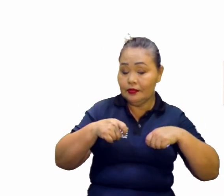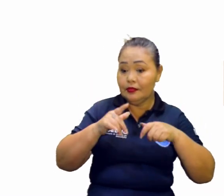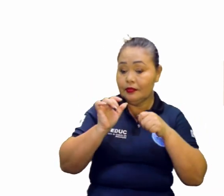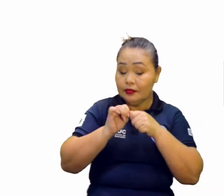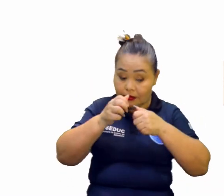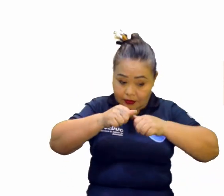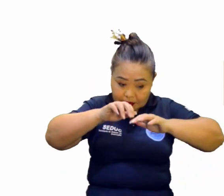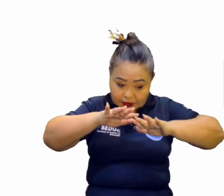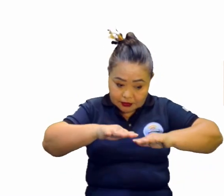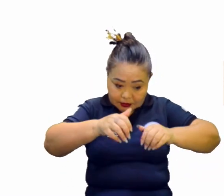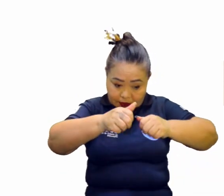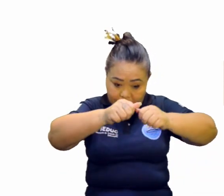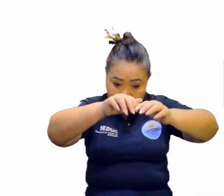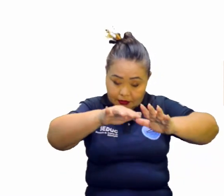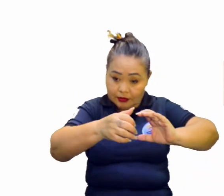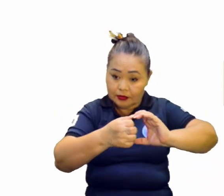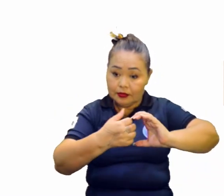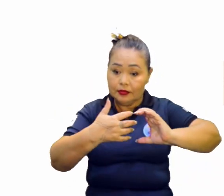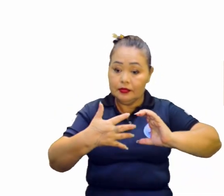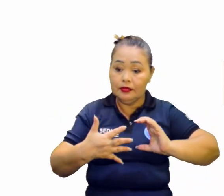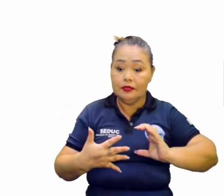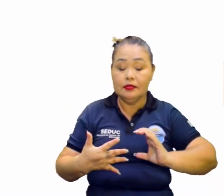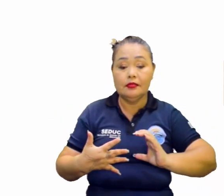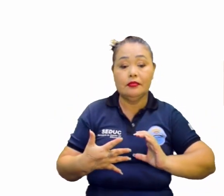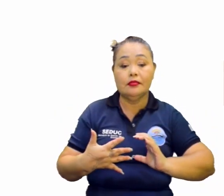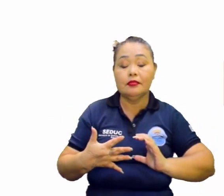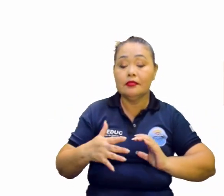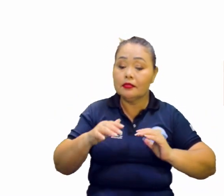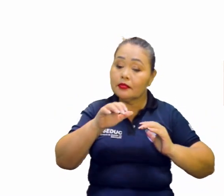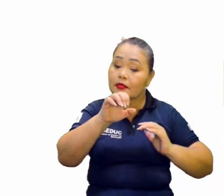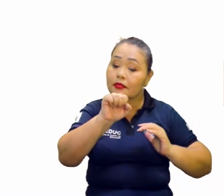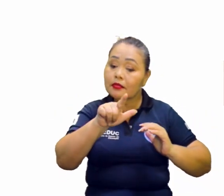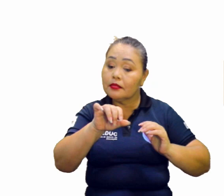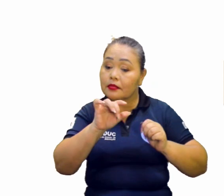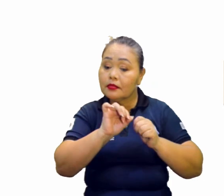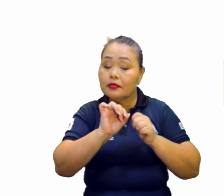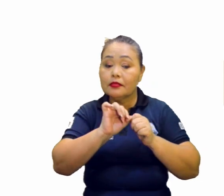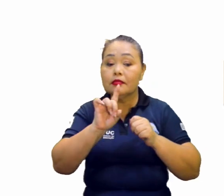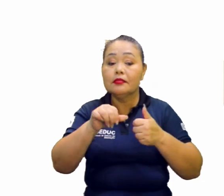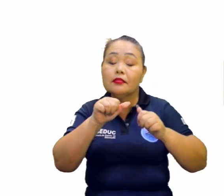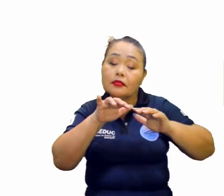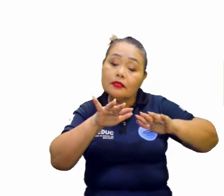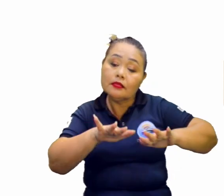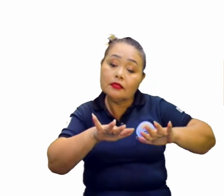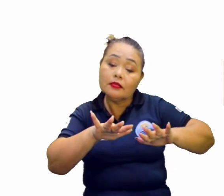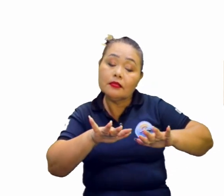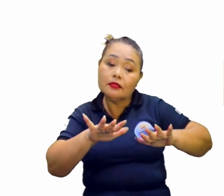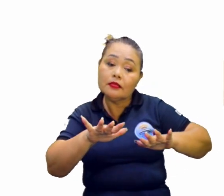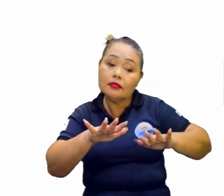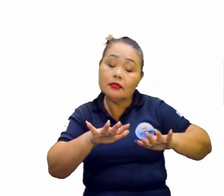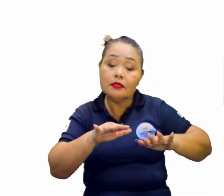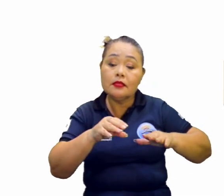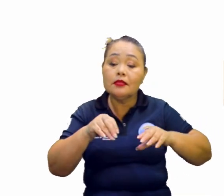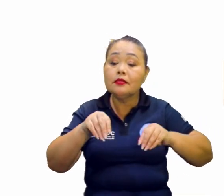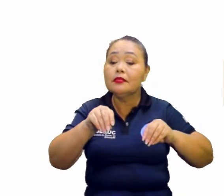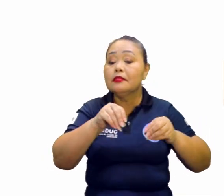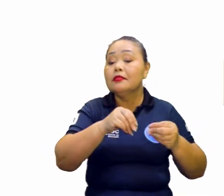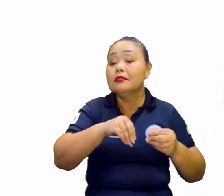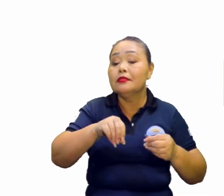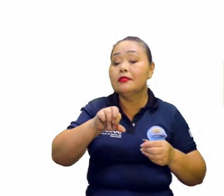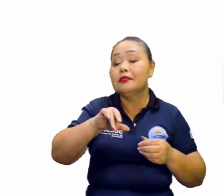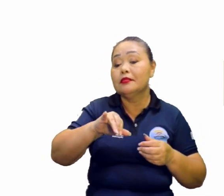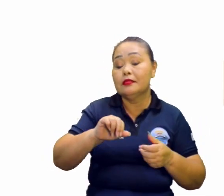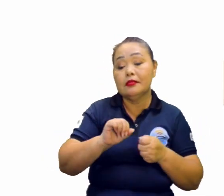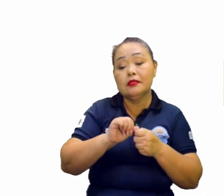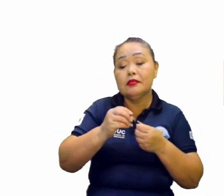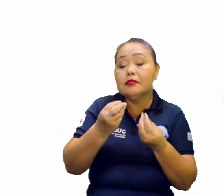uma característica. Esse solo ele vai ficar numa consistência não arenosa e não muito argilosa, ou